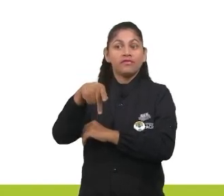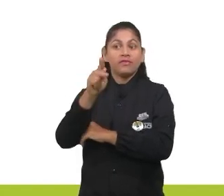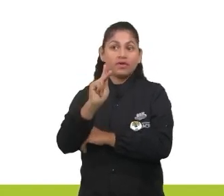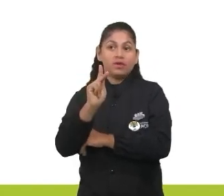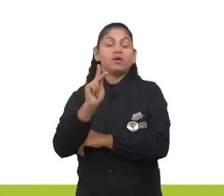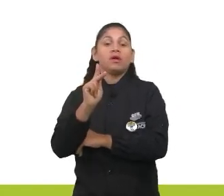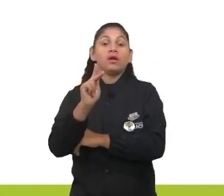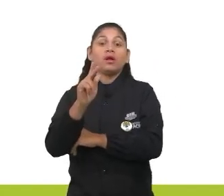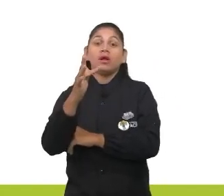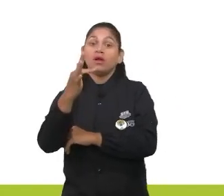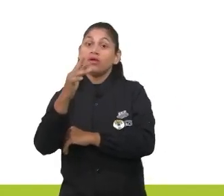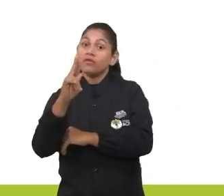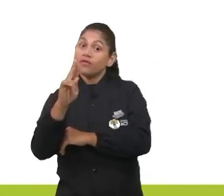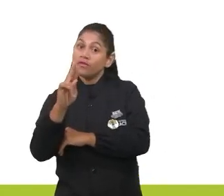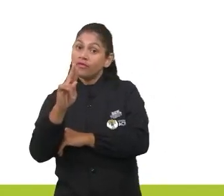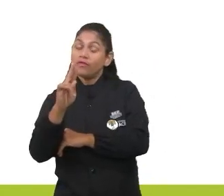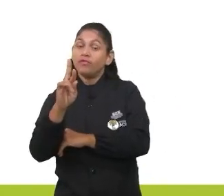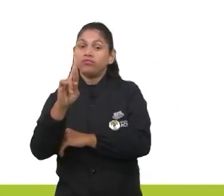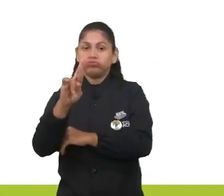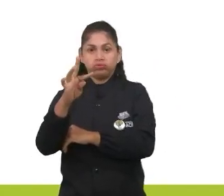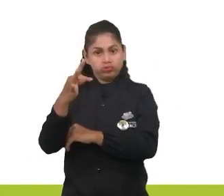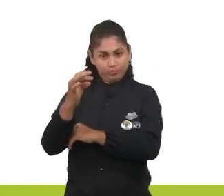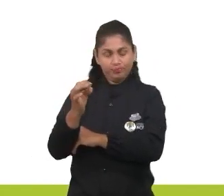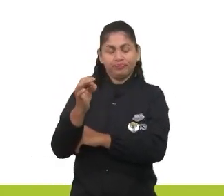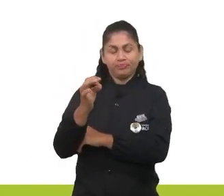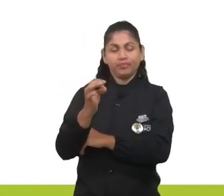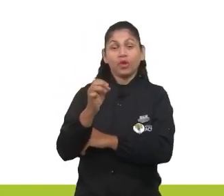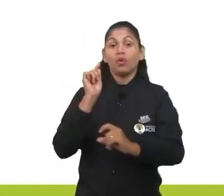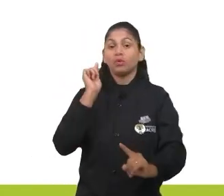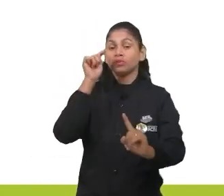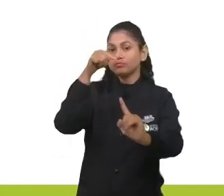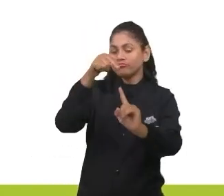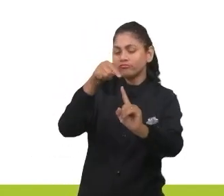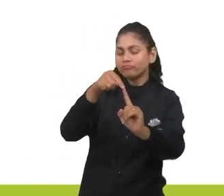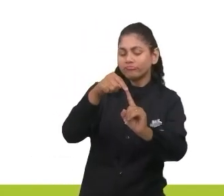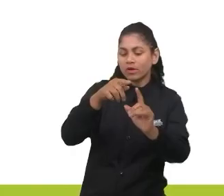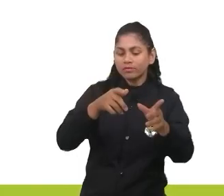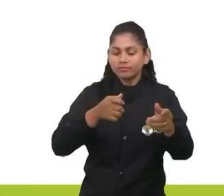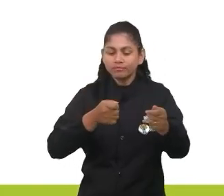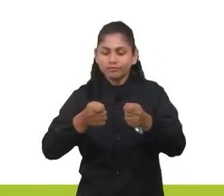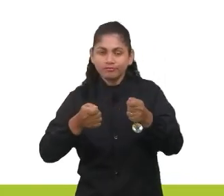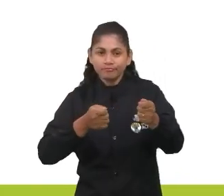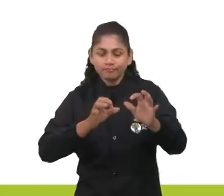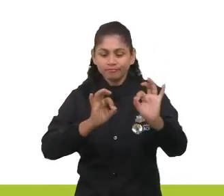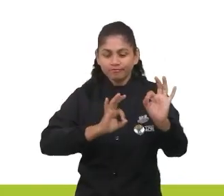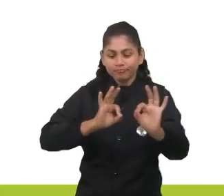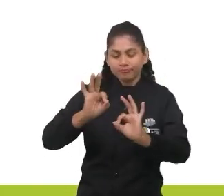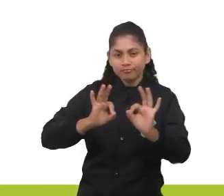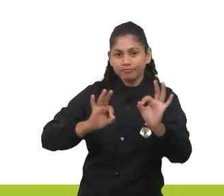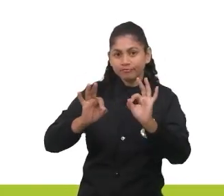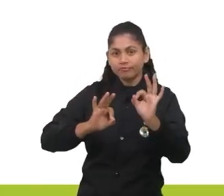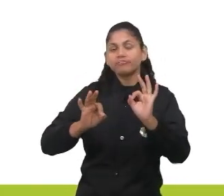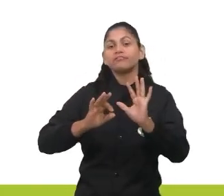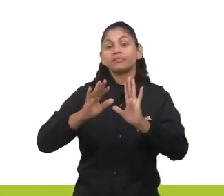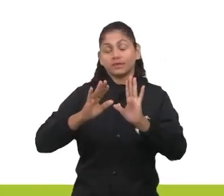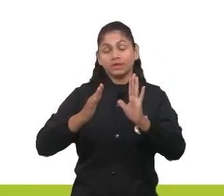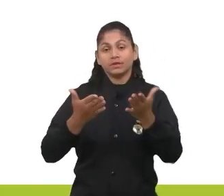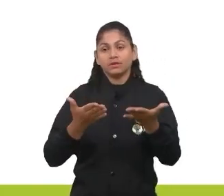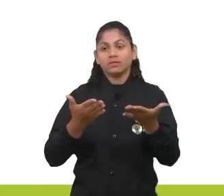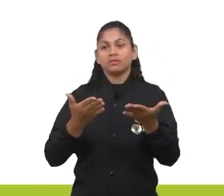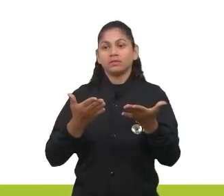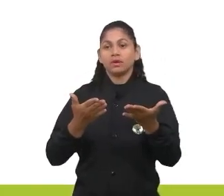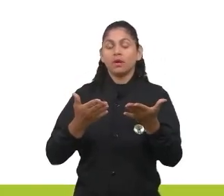como objetivo estabelecer um novo parâmetro de análise social com base em uma releitura